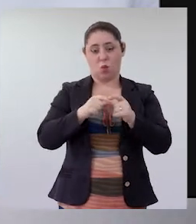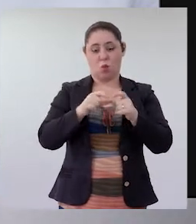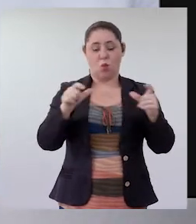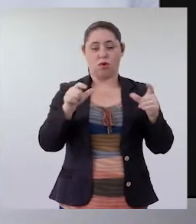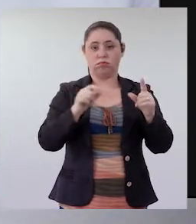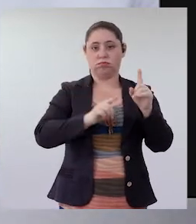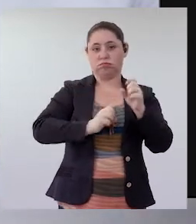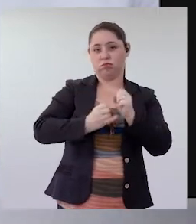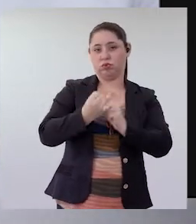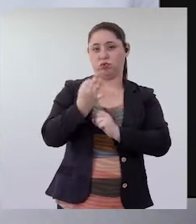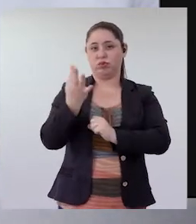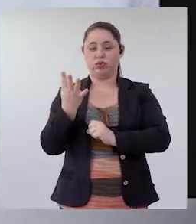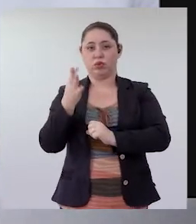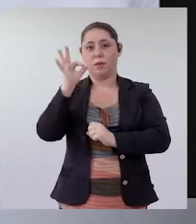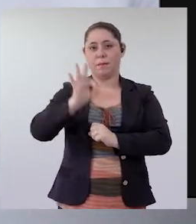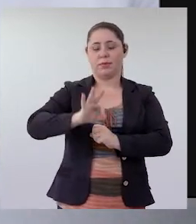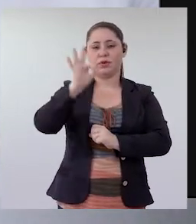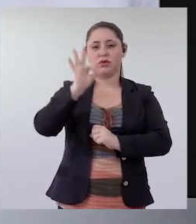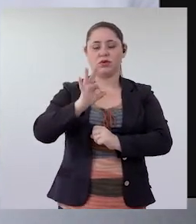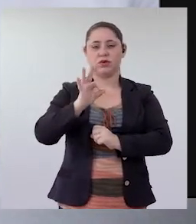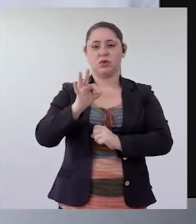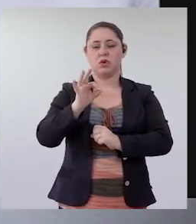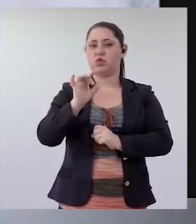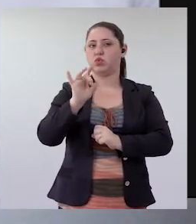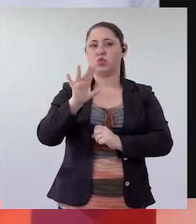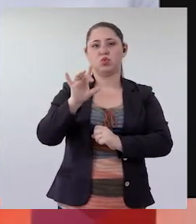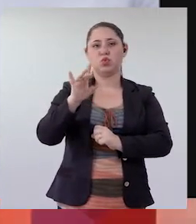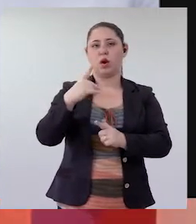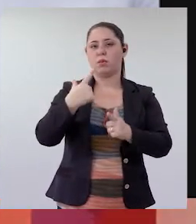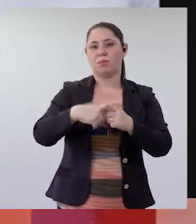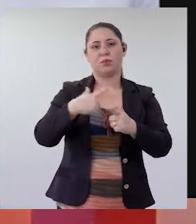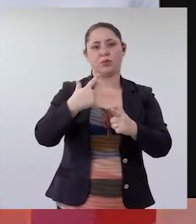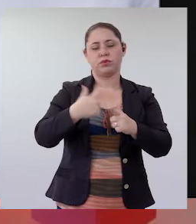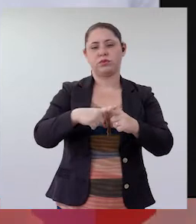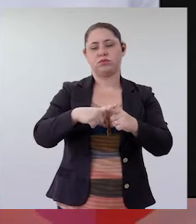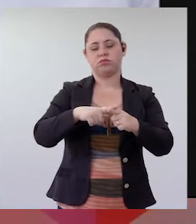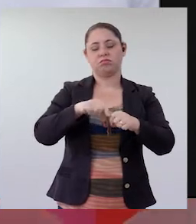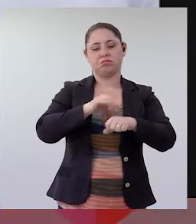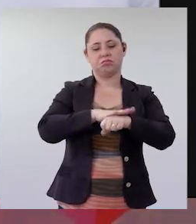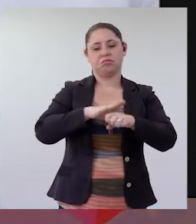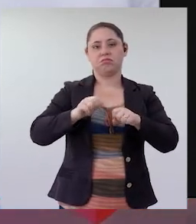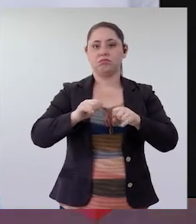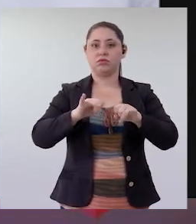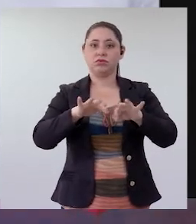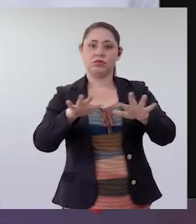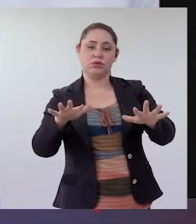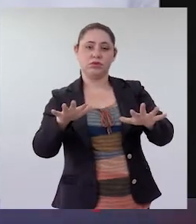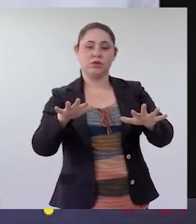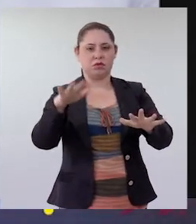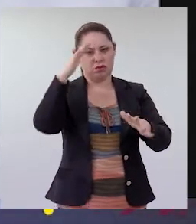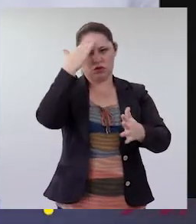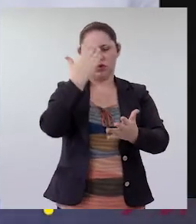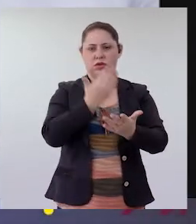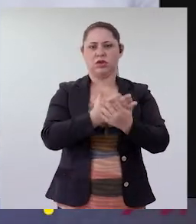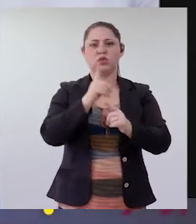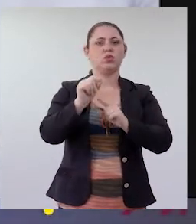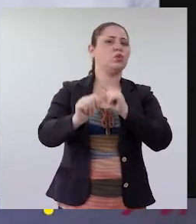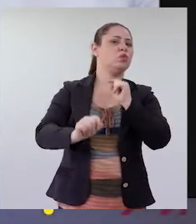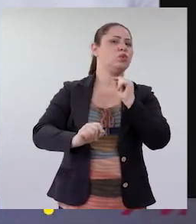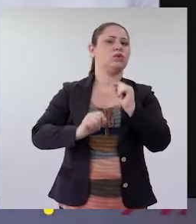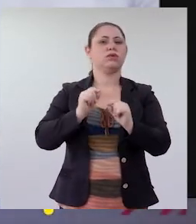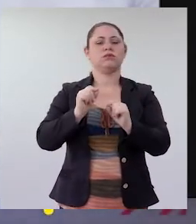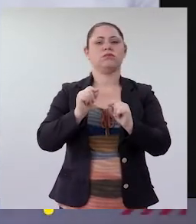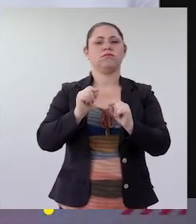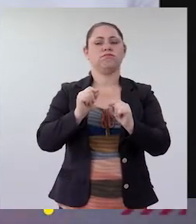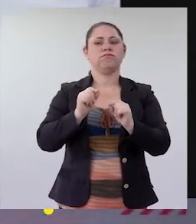dos números, esse aumento do percentual, reflita realmente uma consequência da pandemia. Eu acredito